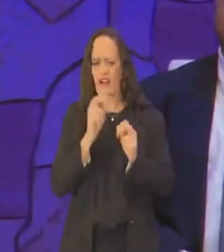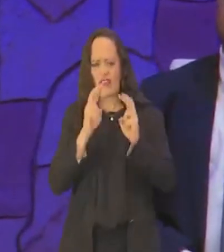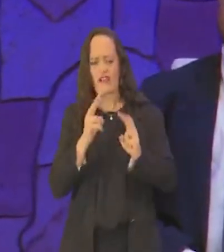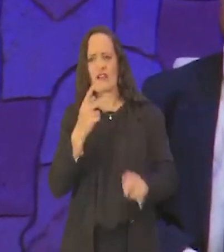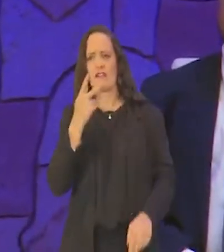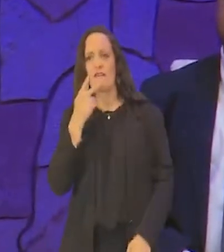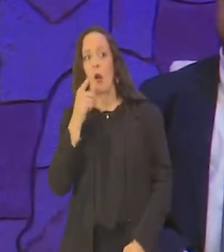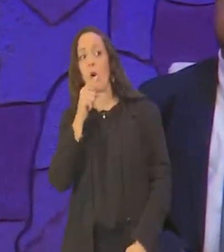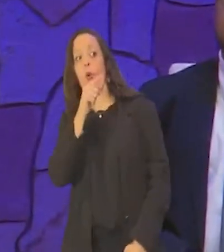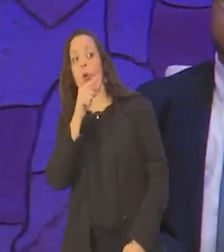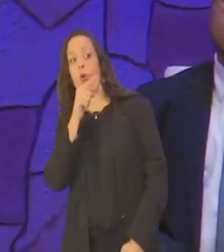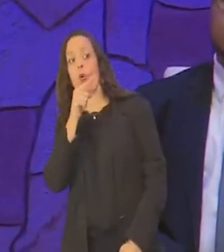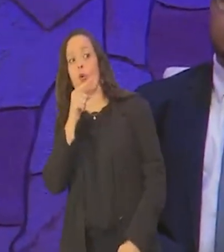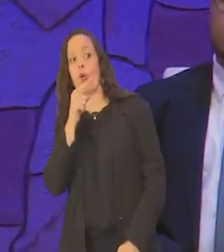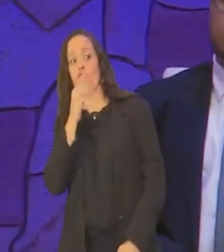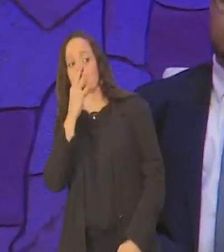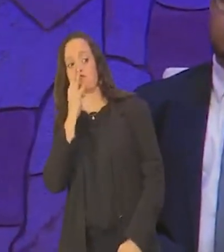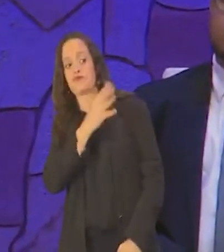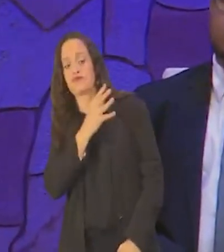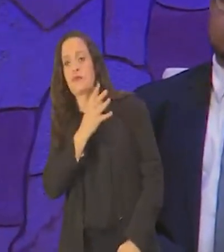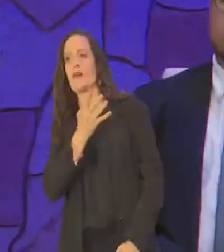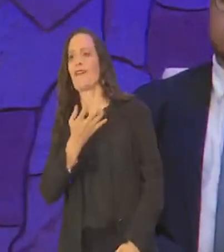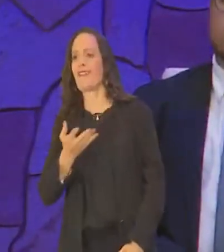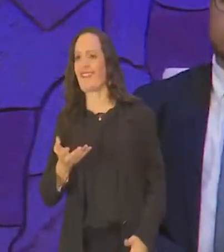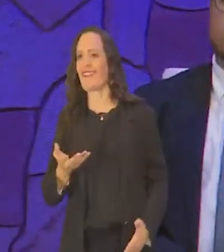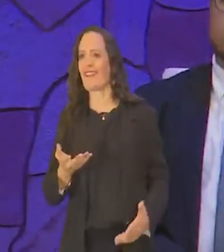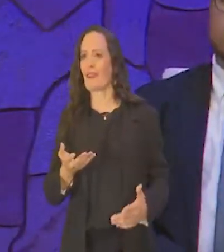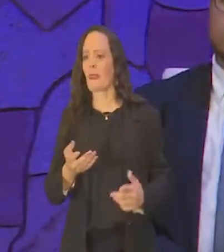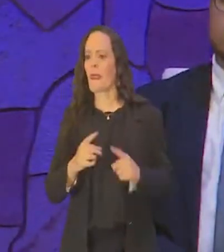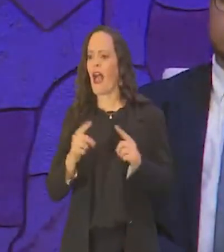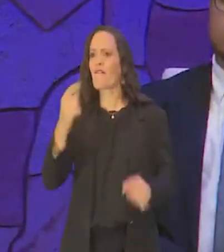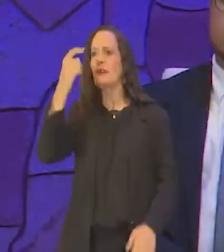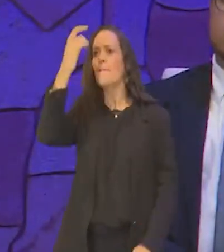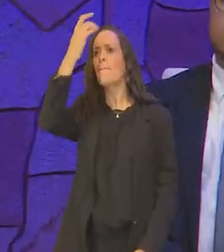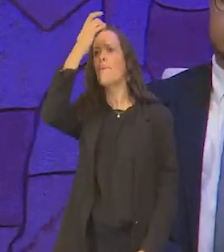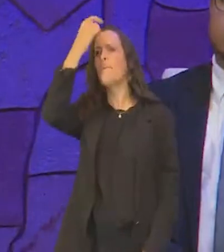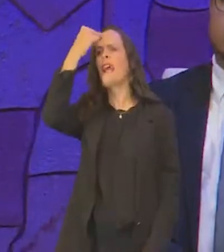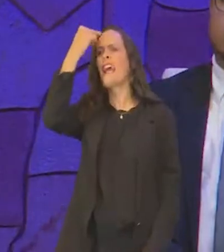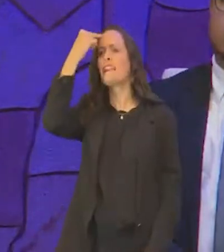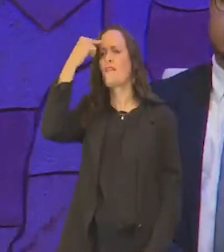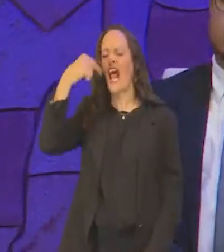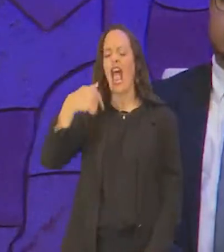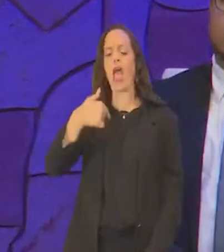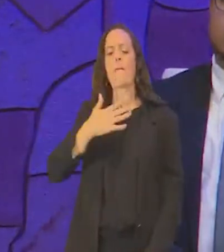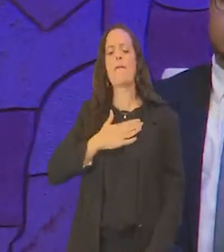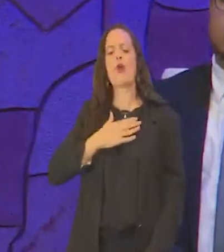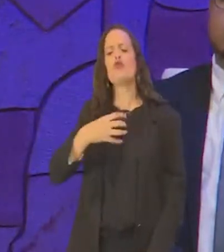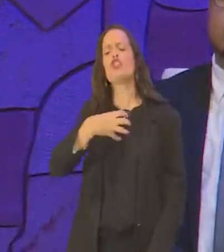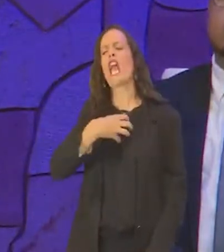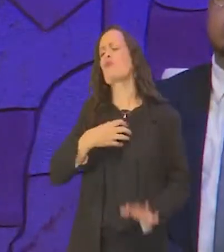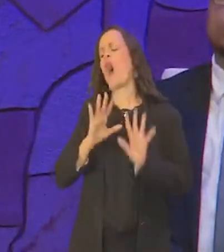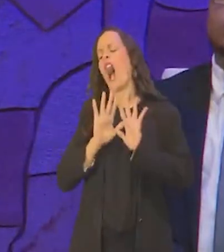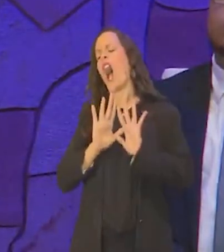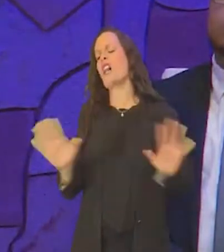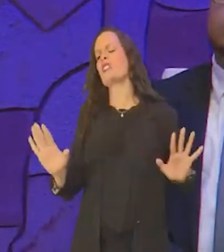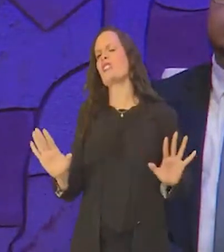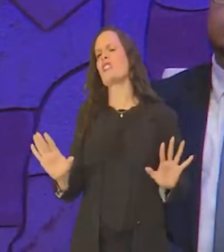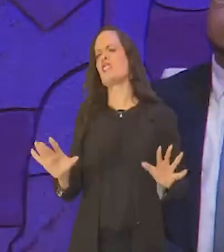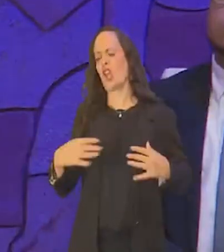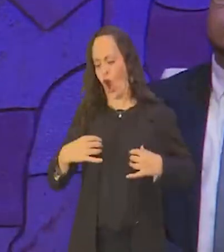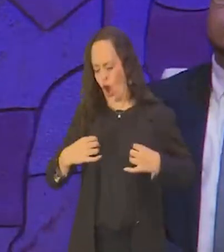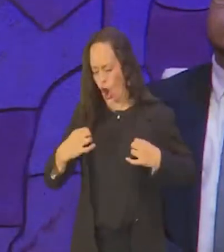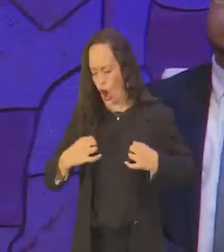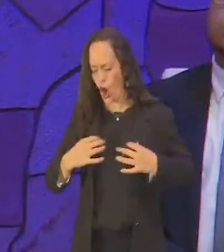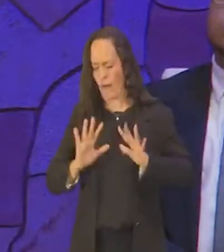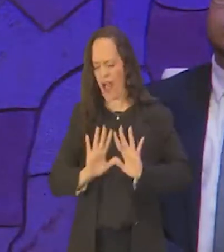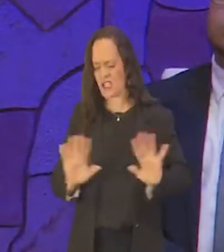difamando, e às vezes você pensa que é a sua forma de falar, de agir, de pensar, de se vestir, algo com a